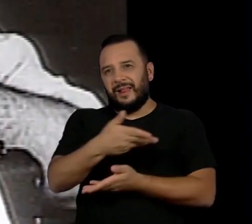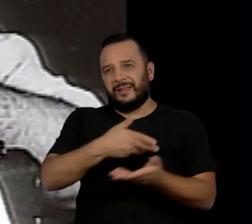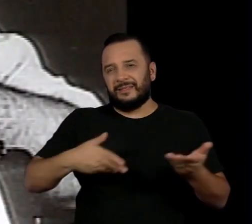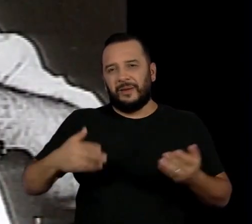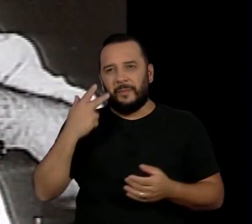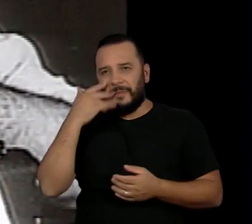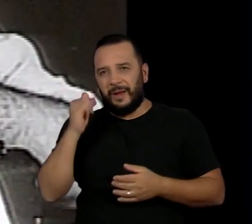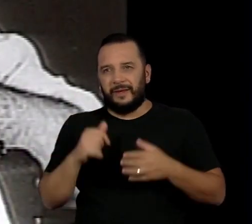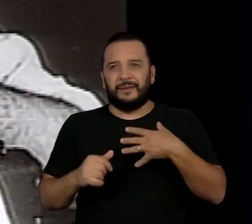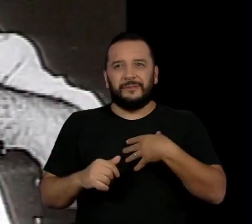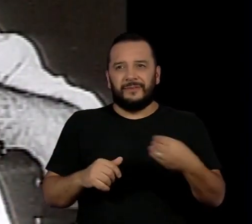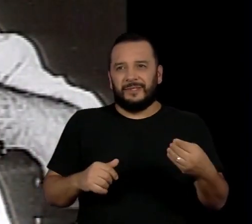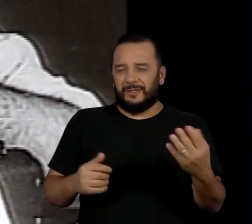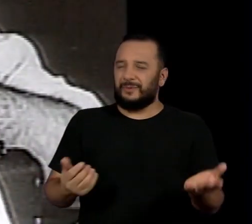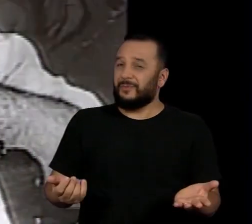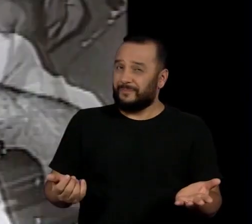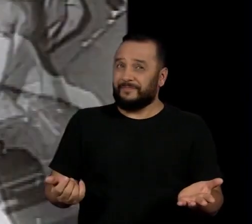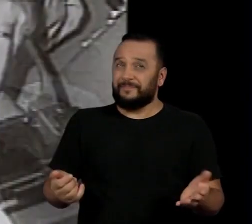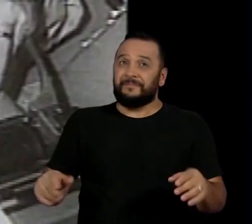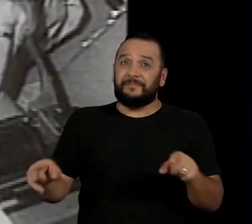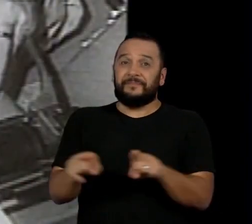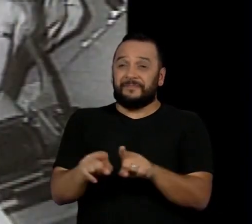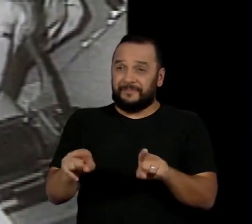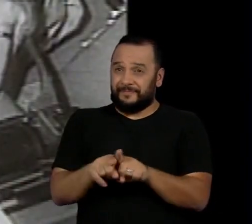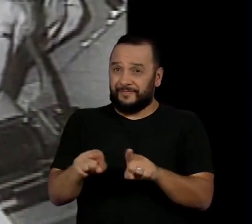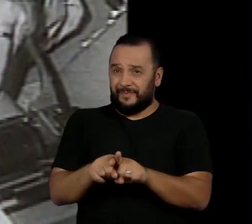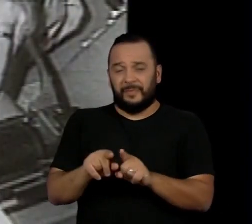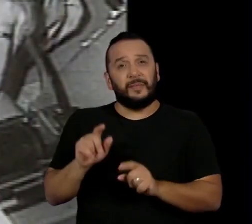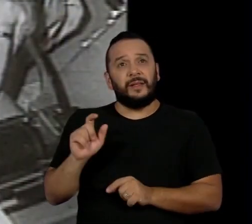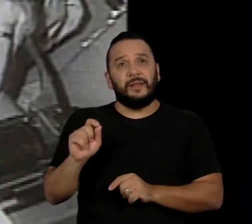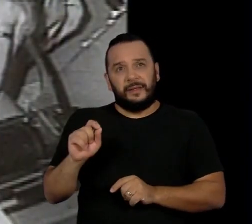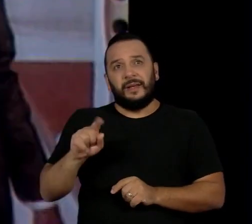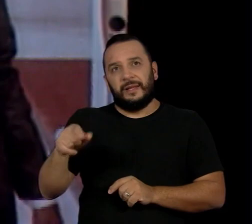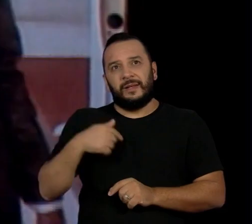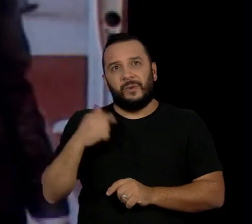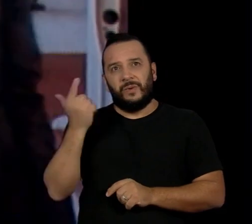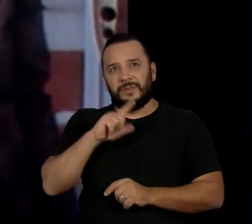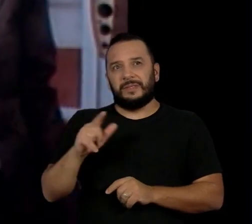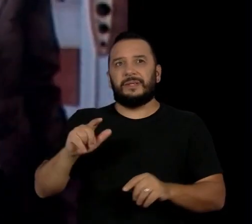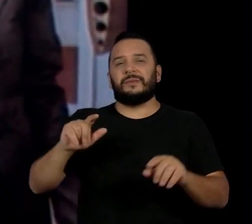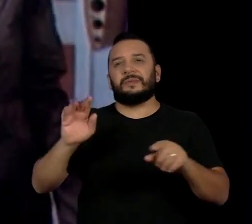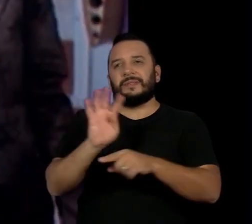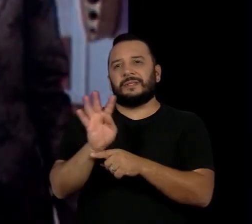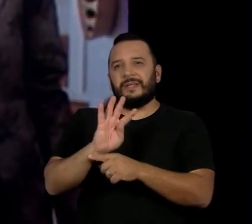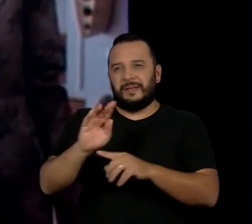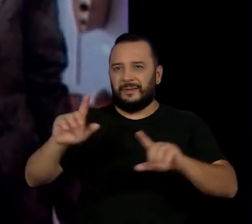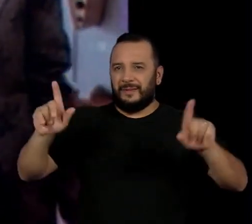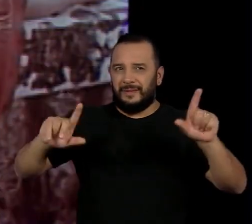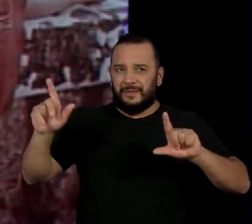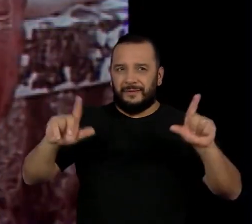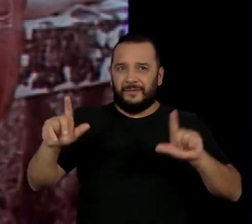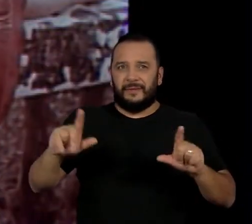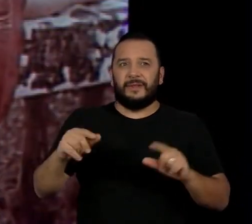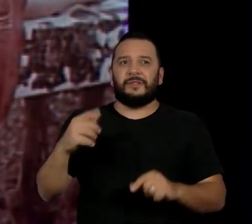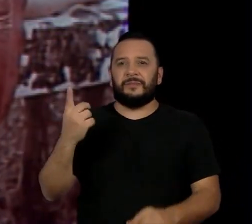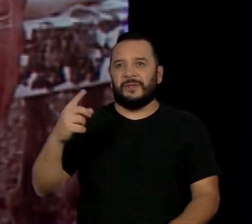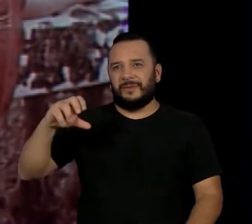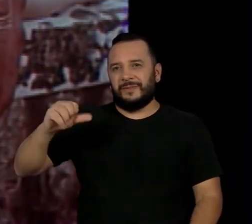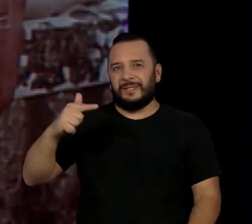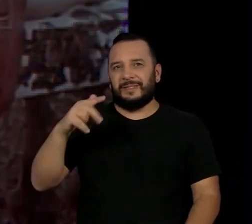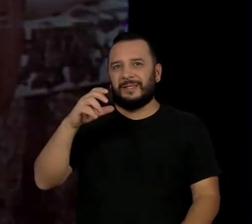familiar. Textos que logo chegariam às telas de cinema e TV, a partir dos liberais anos 70.